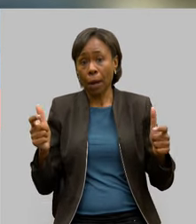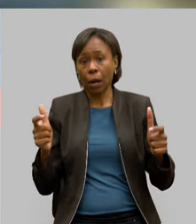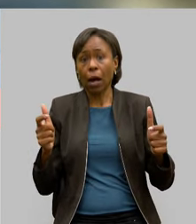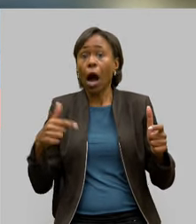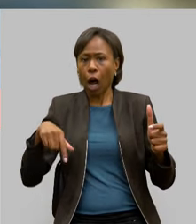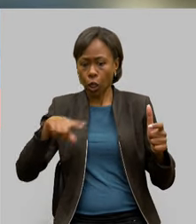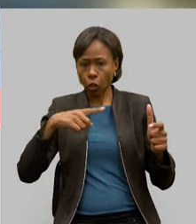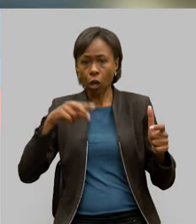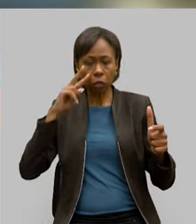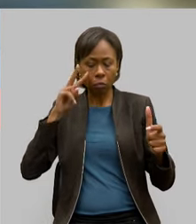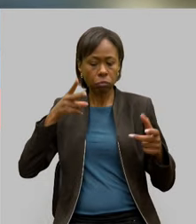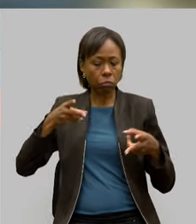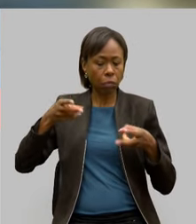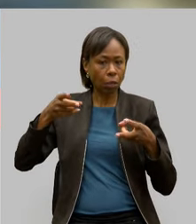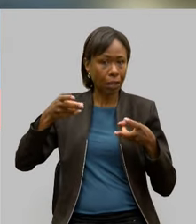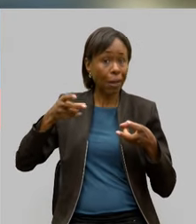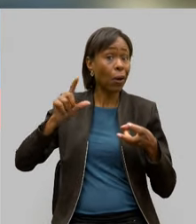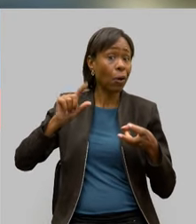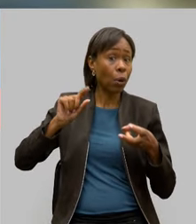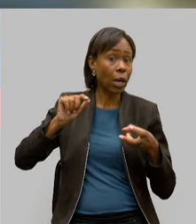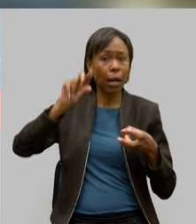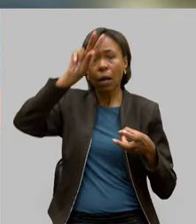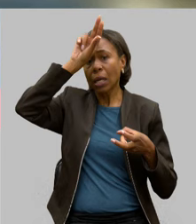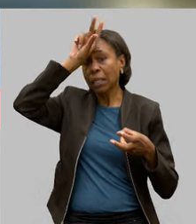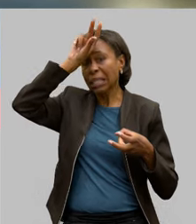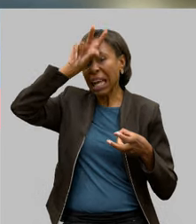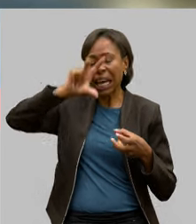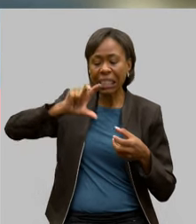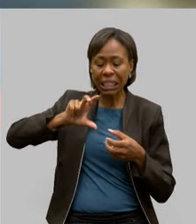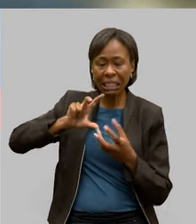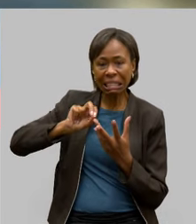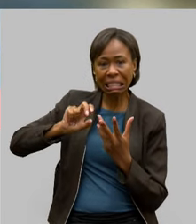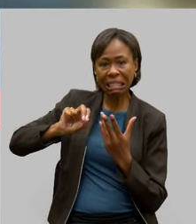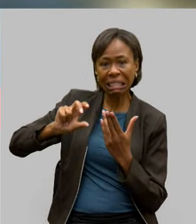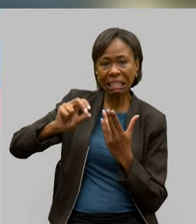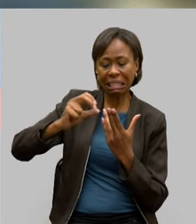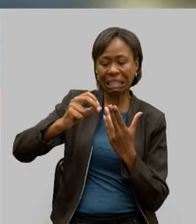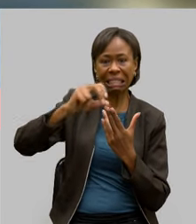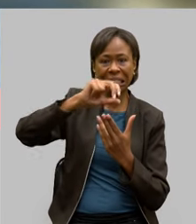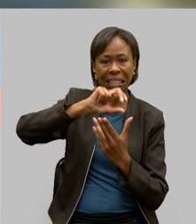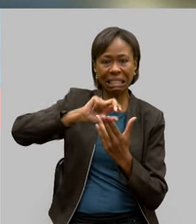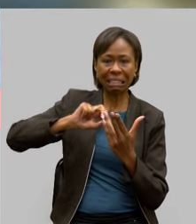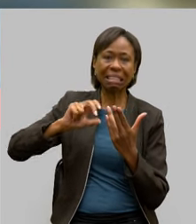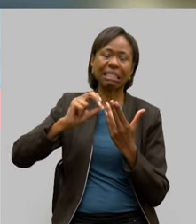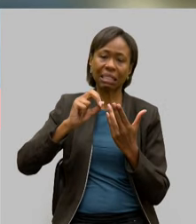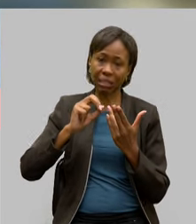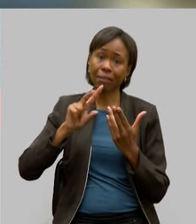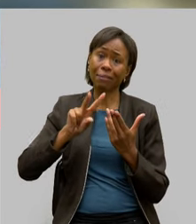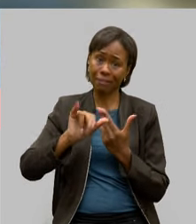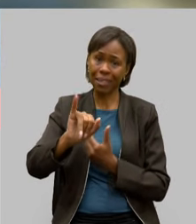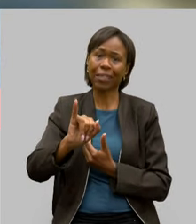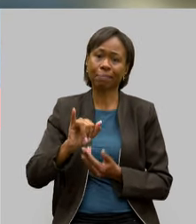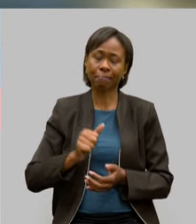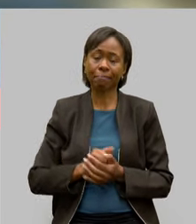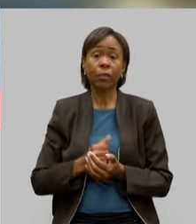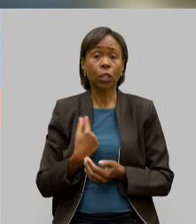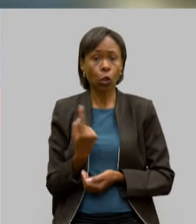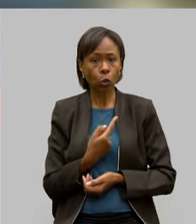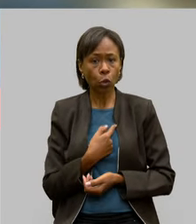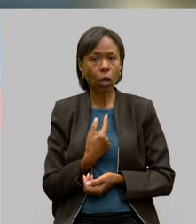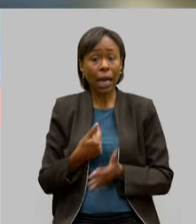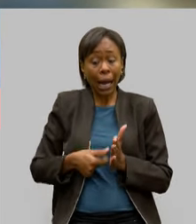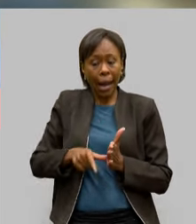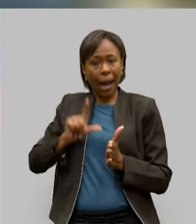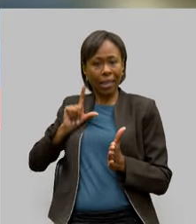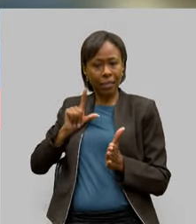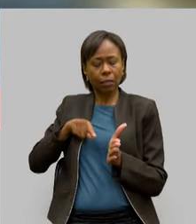que obviamente vários insetos vão se adaptar a utilizar essa planta como alimento então nós já queremos conhecer isso e